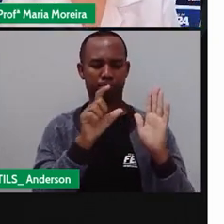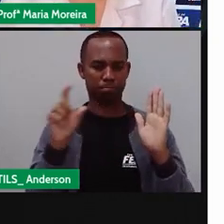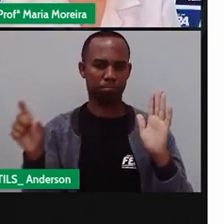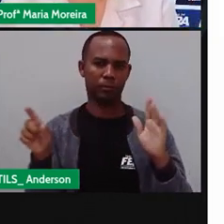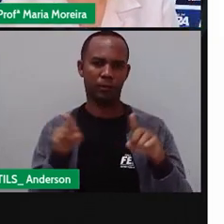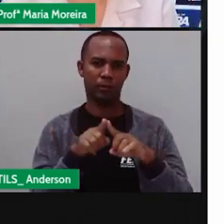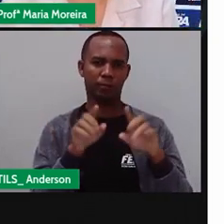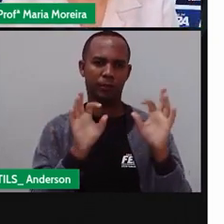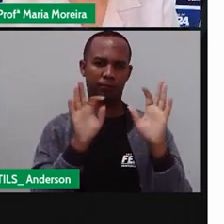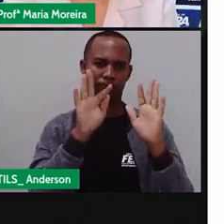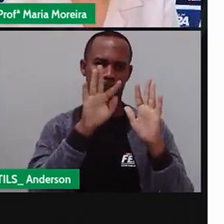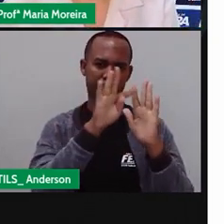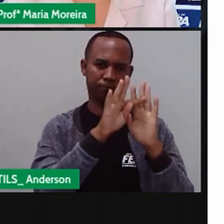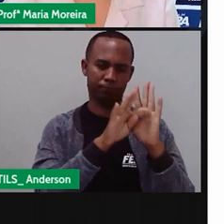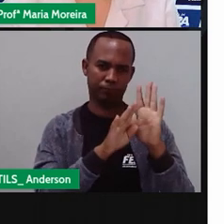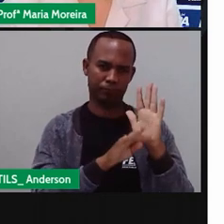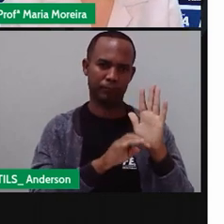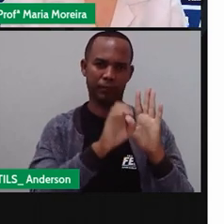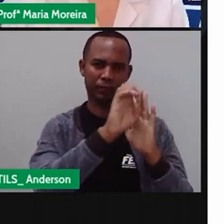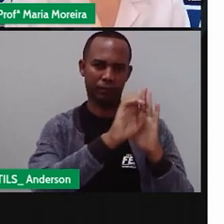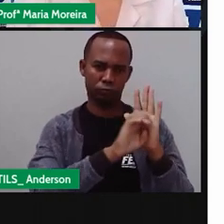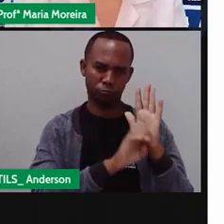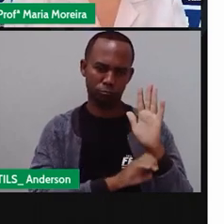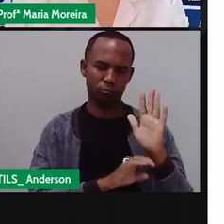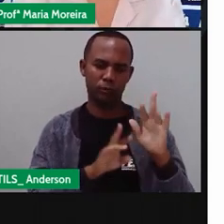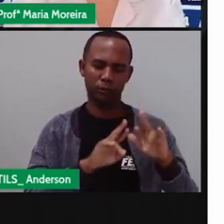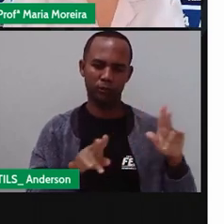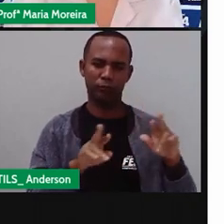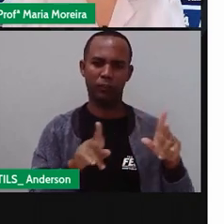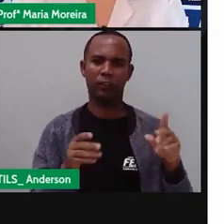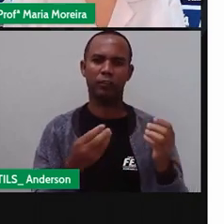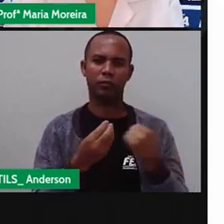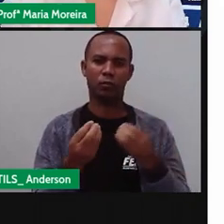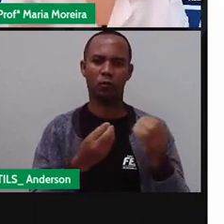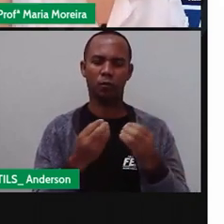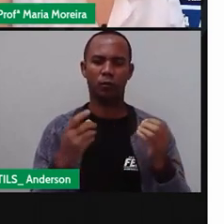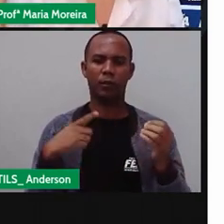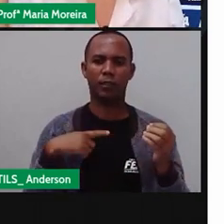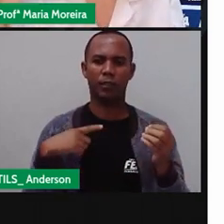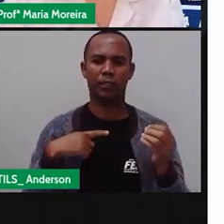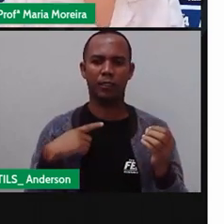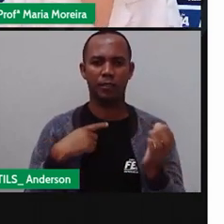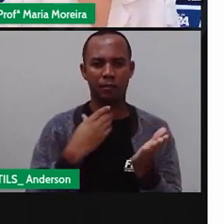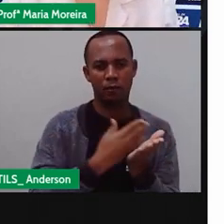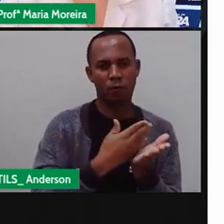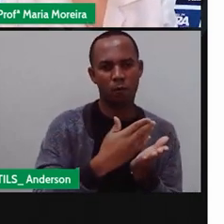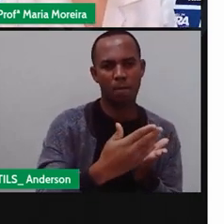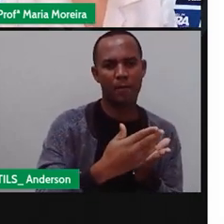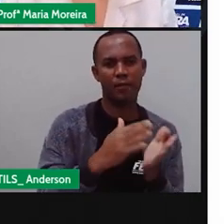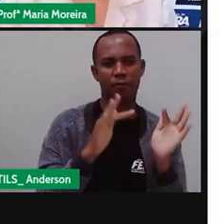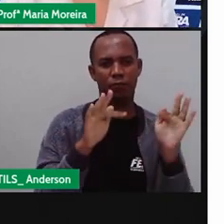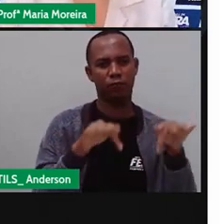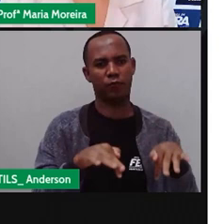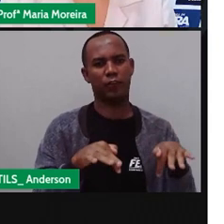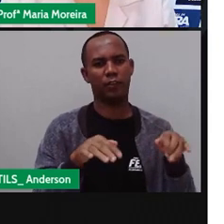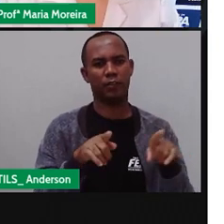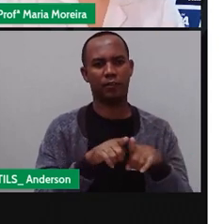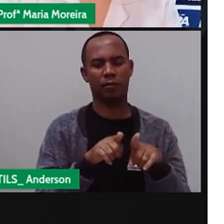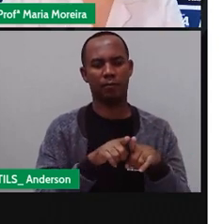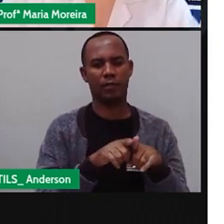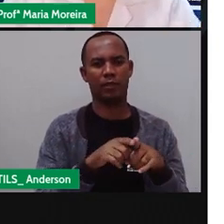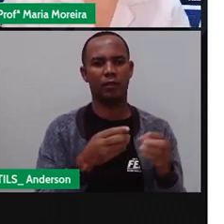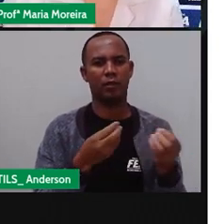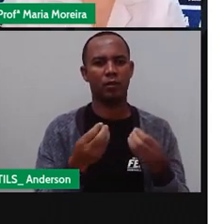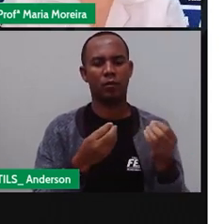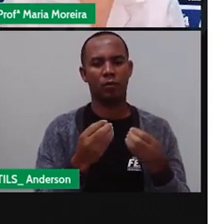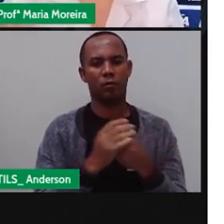uma estrutura diferente, não é isso? O texto em prosa, ele contém o quê? Início, meio e fim.